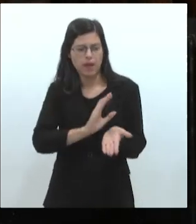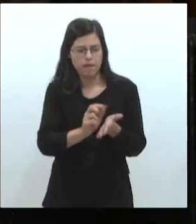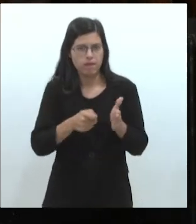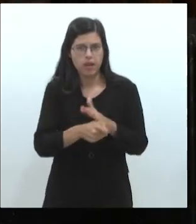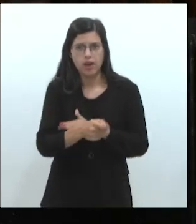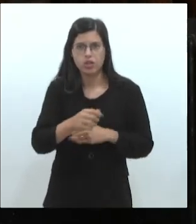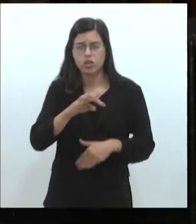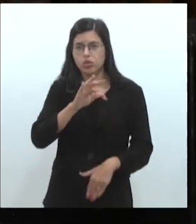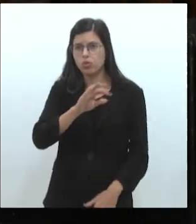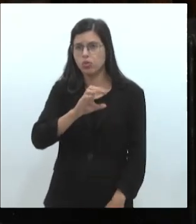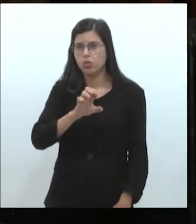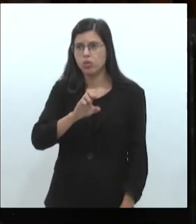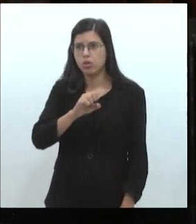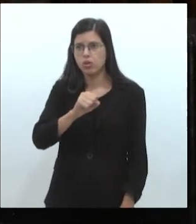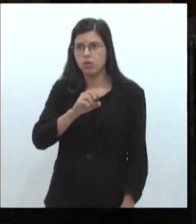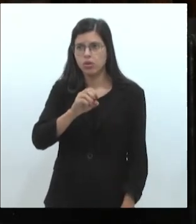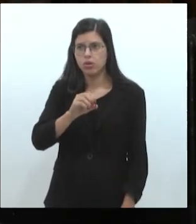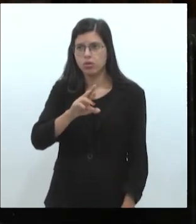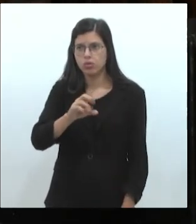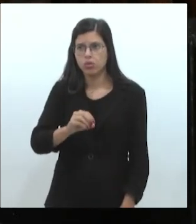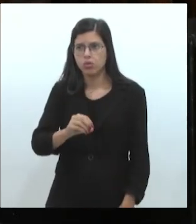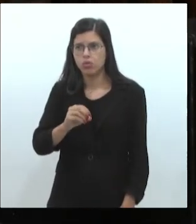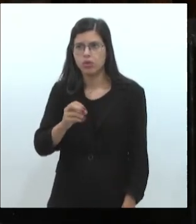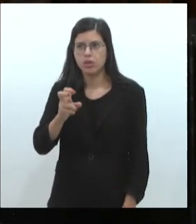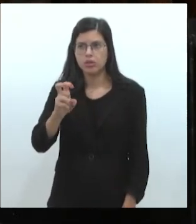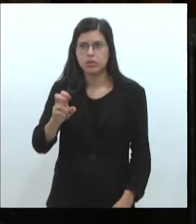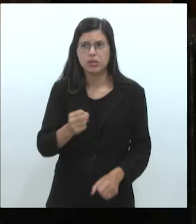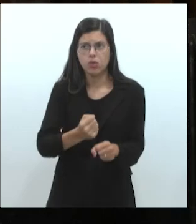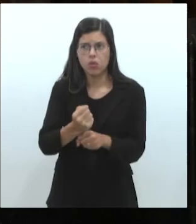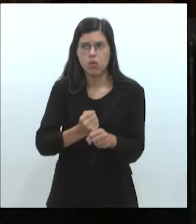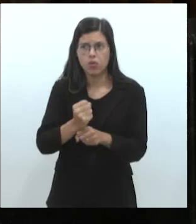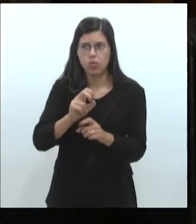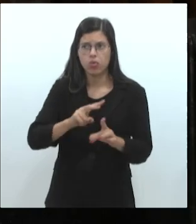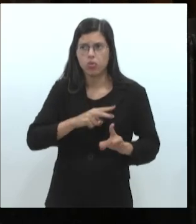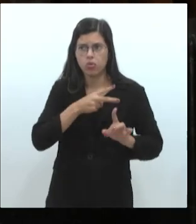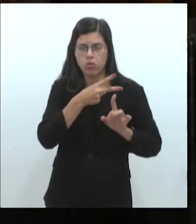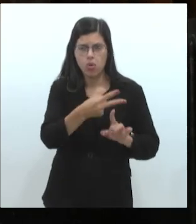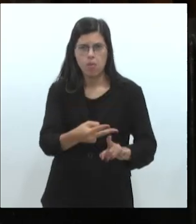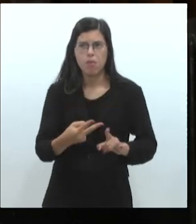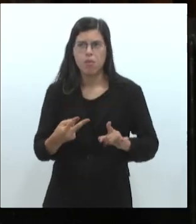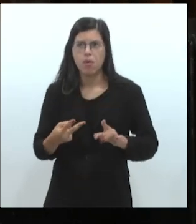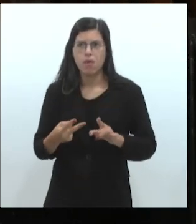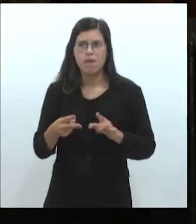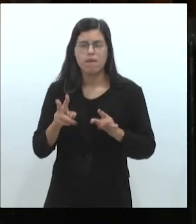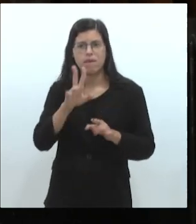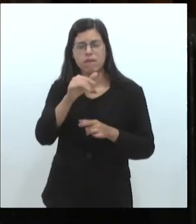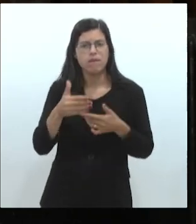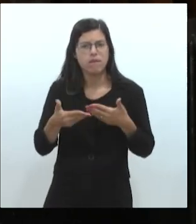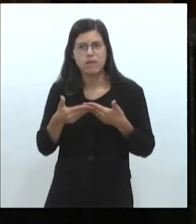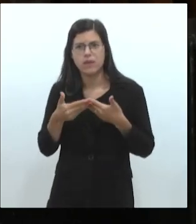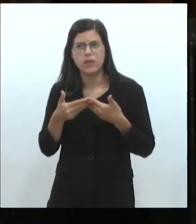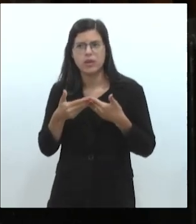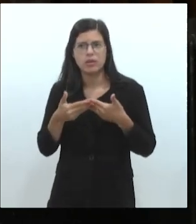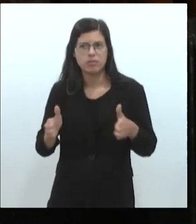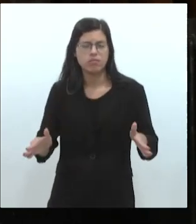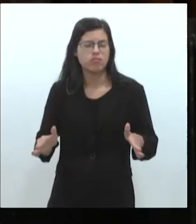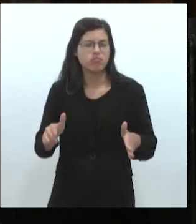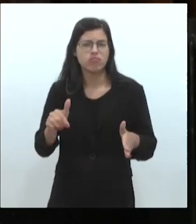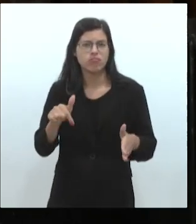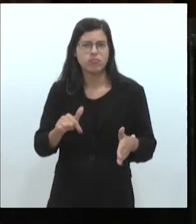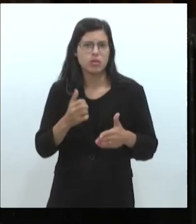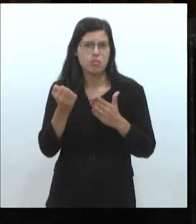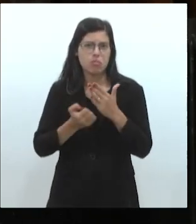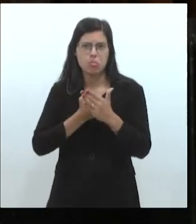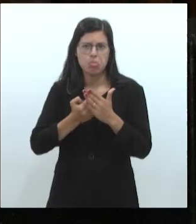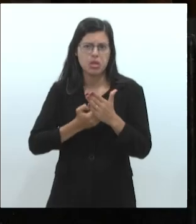em 5 anos você dobrou a sua renda. Você vai abrir empresa para quê? Você vai gerar empresa para quê? Para que